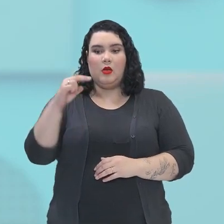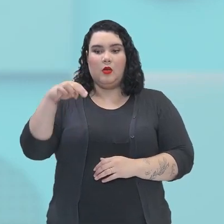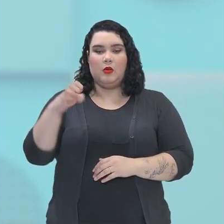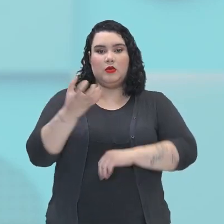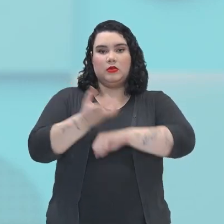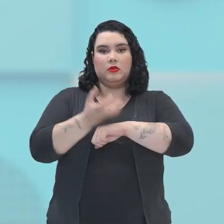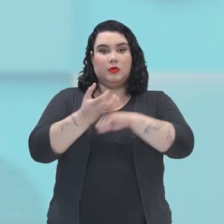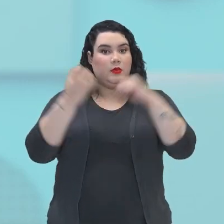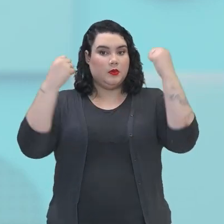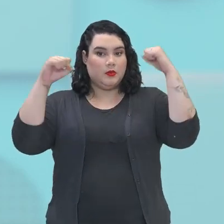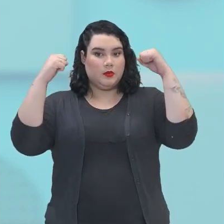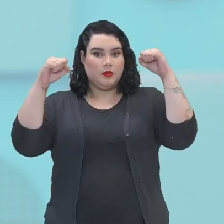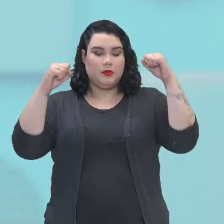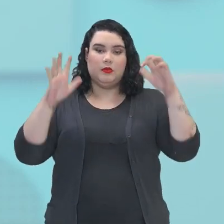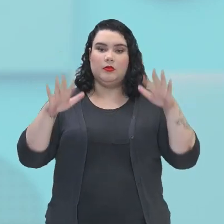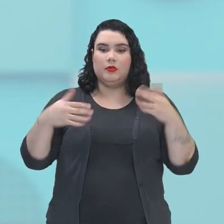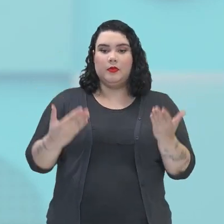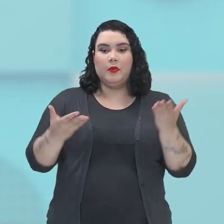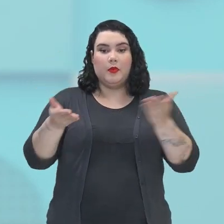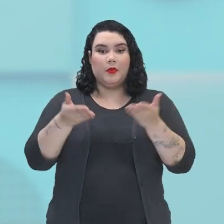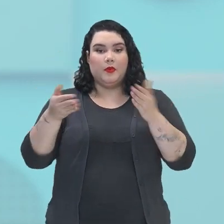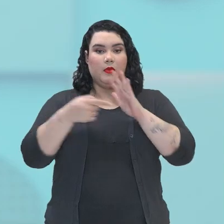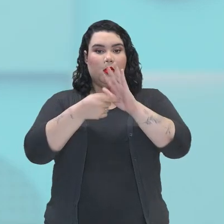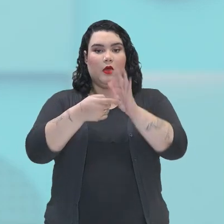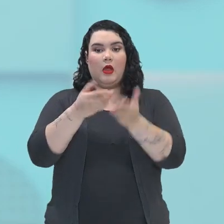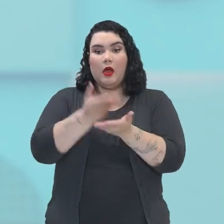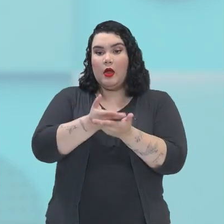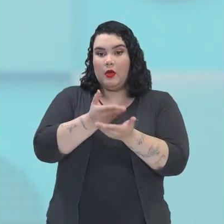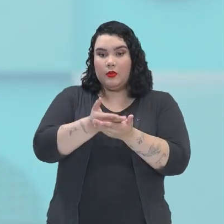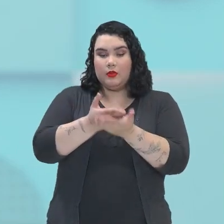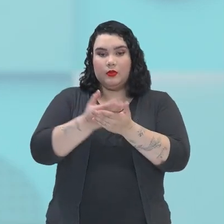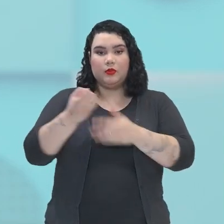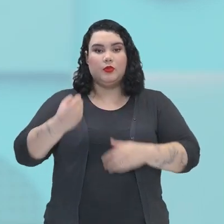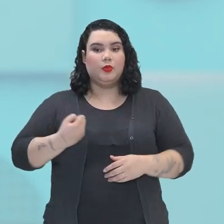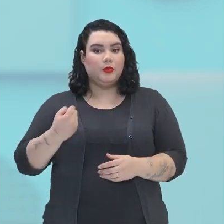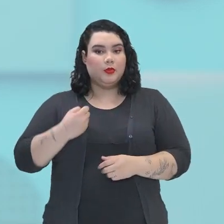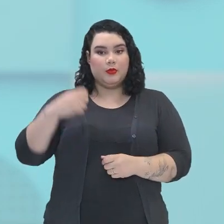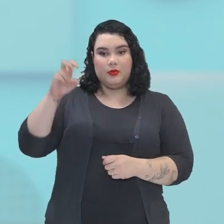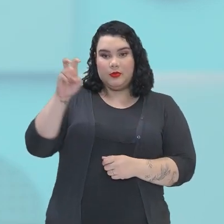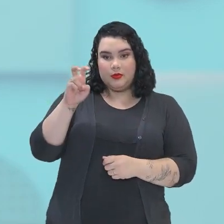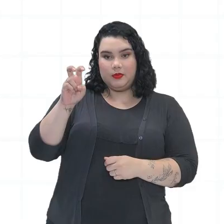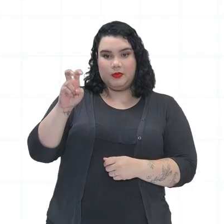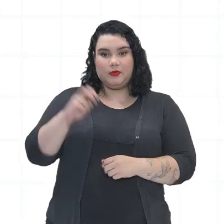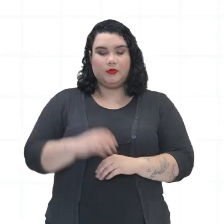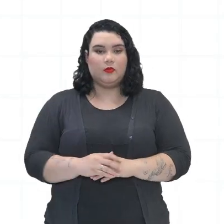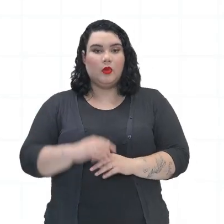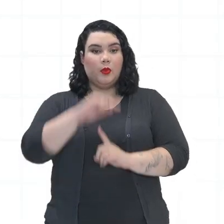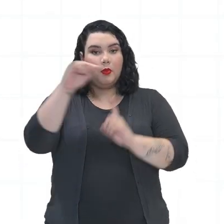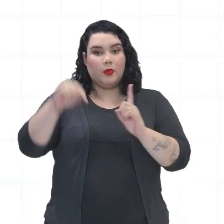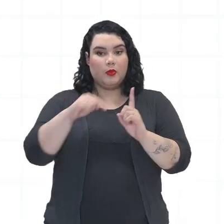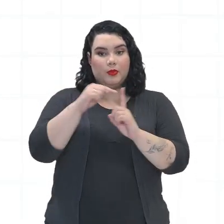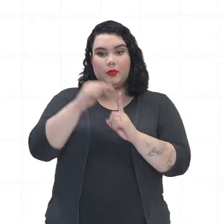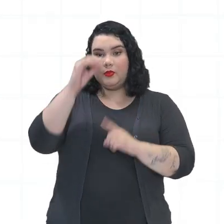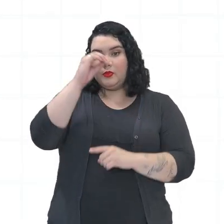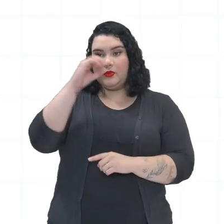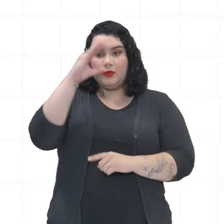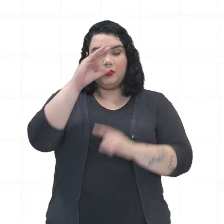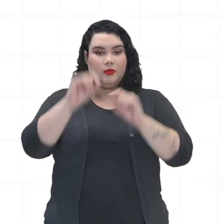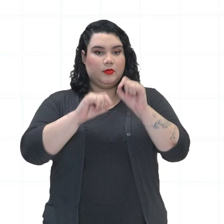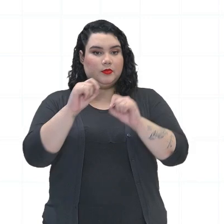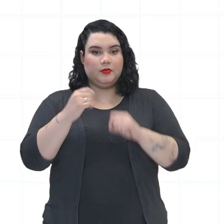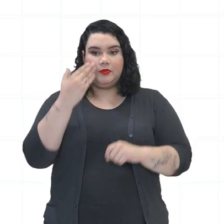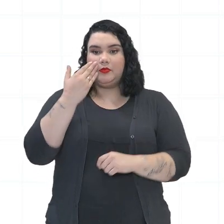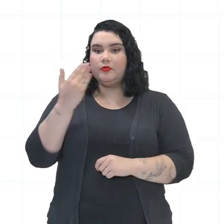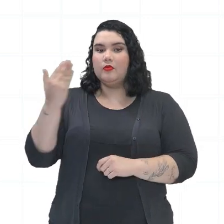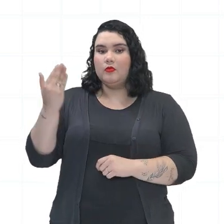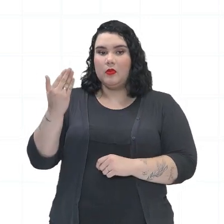Física. Trago para vocês mais uma aula número 5, cujo objeto de conhecimento é esporte de